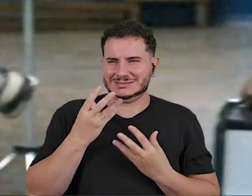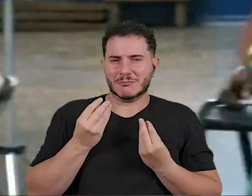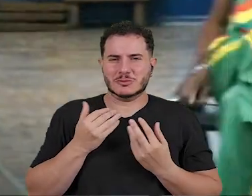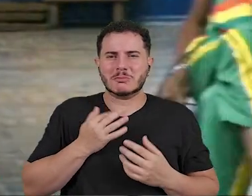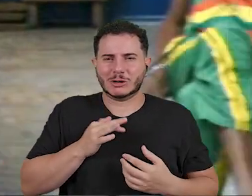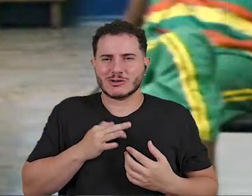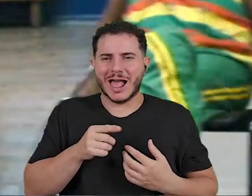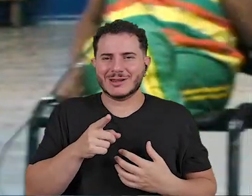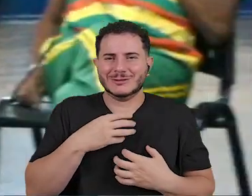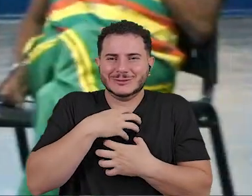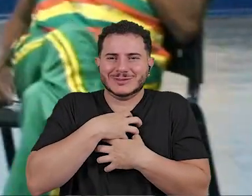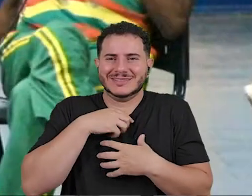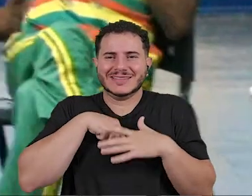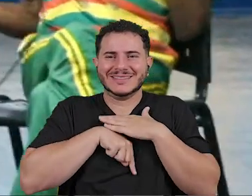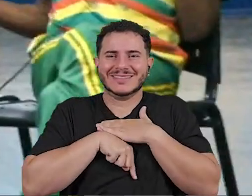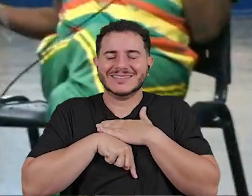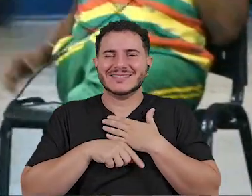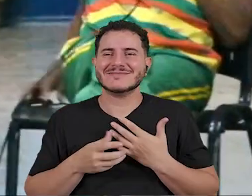quer?